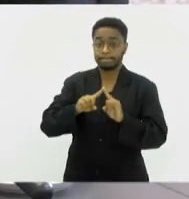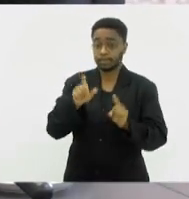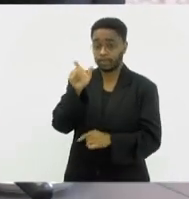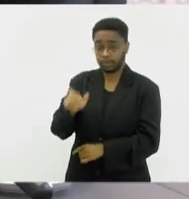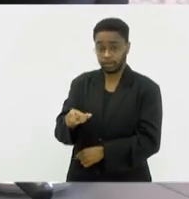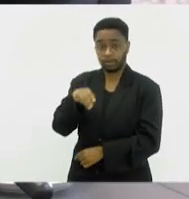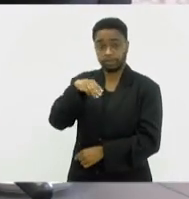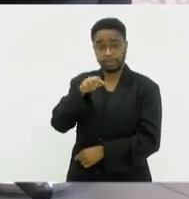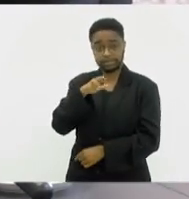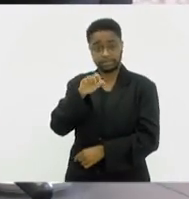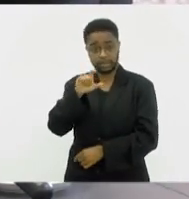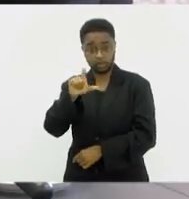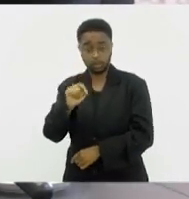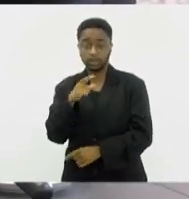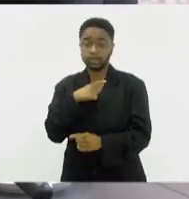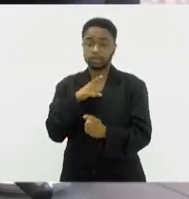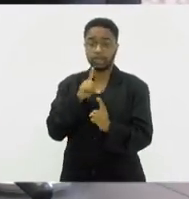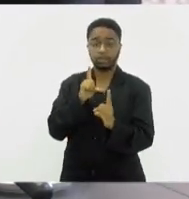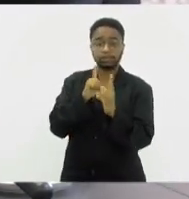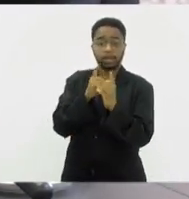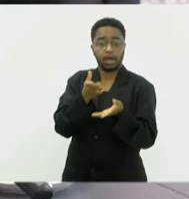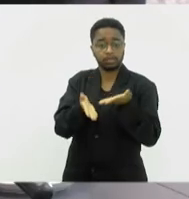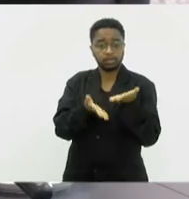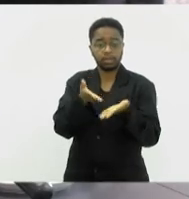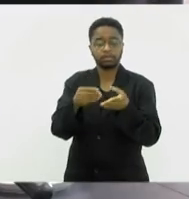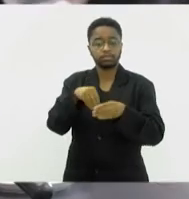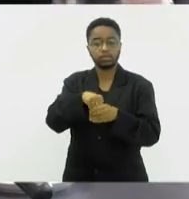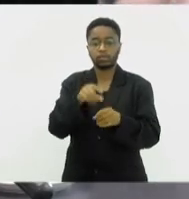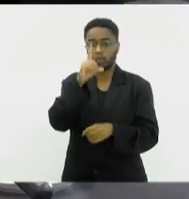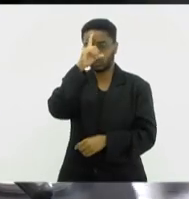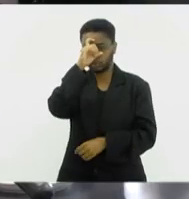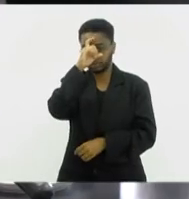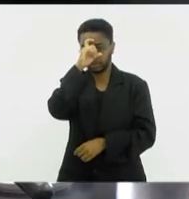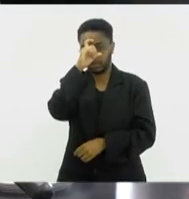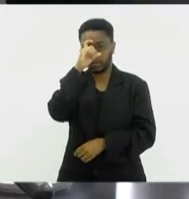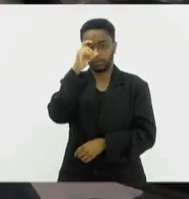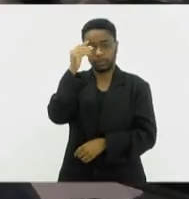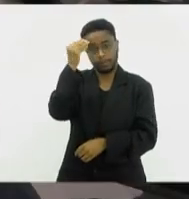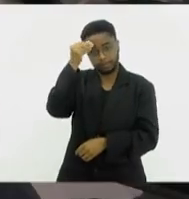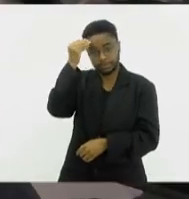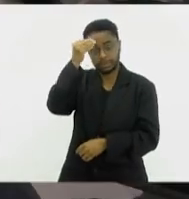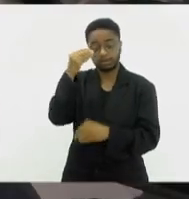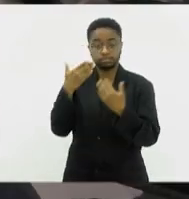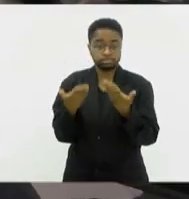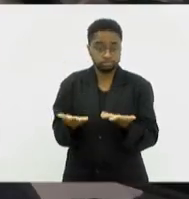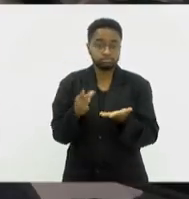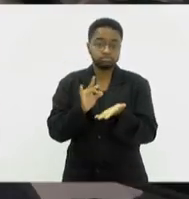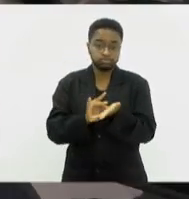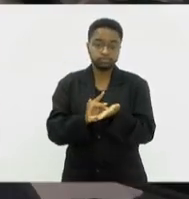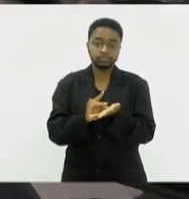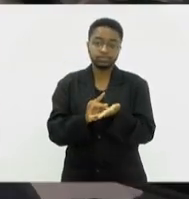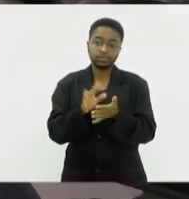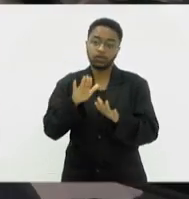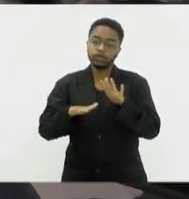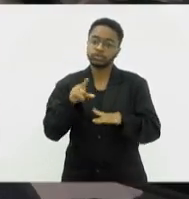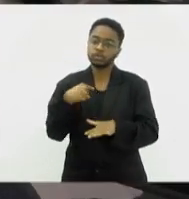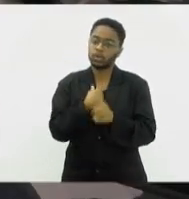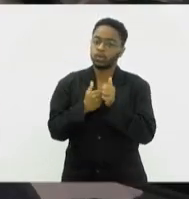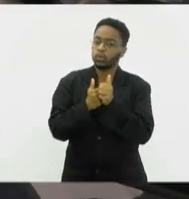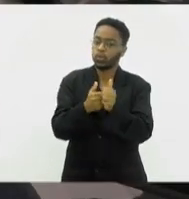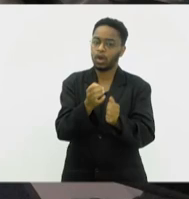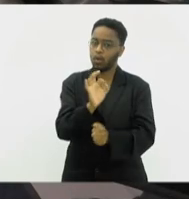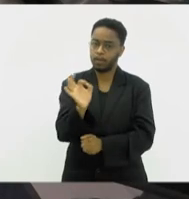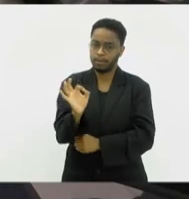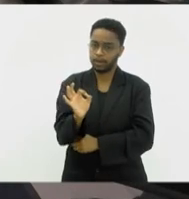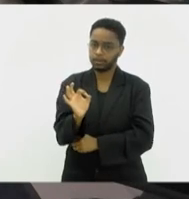ele é colocado nesse atendimento de hospitais psiquiátricos. Então, é muito... talvez a gente não acompanhe, deputado